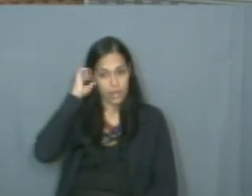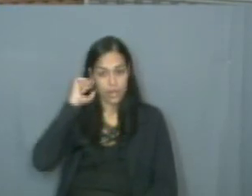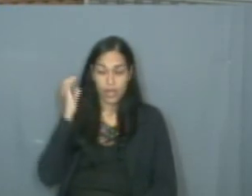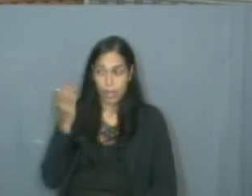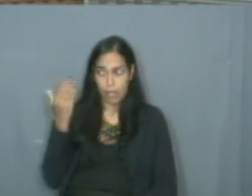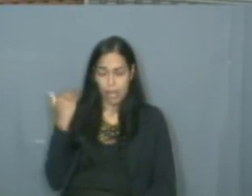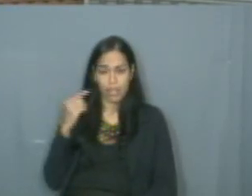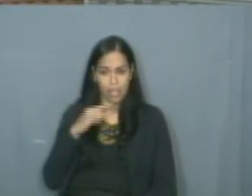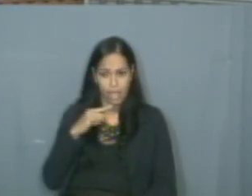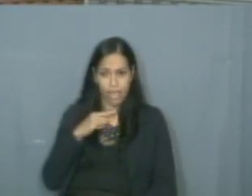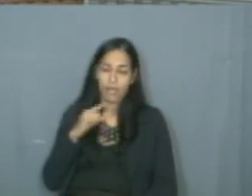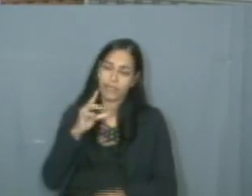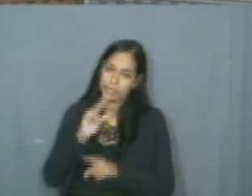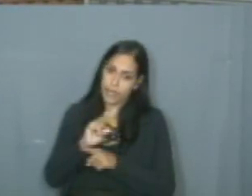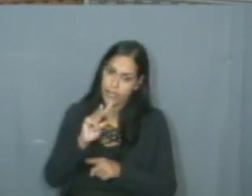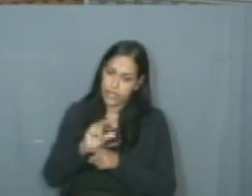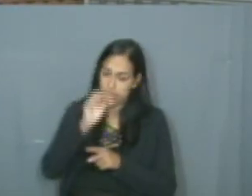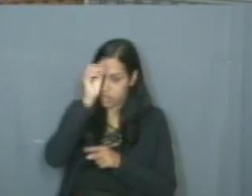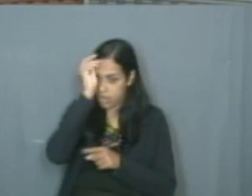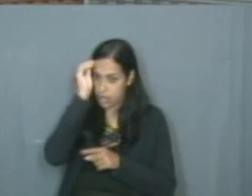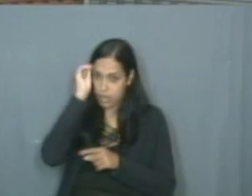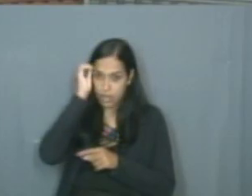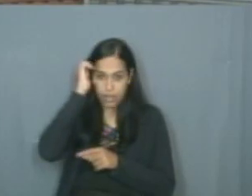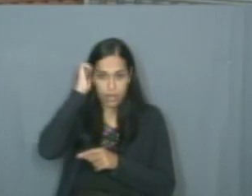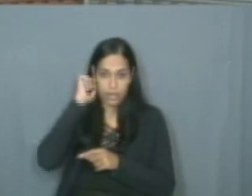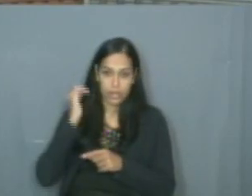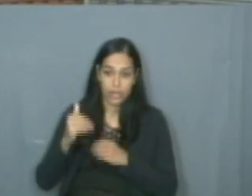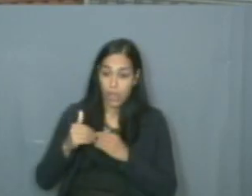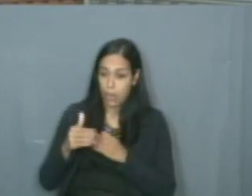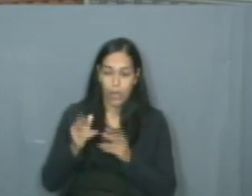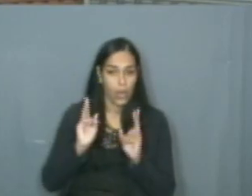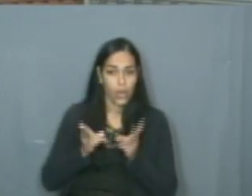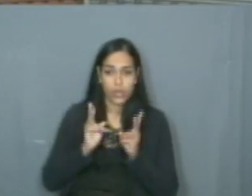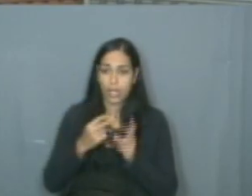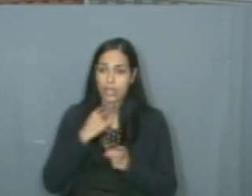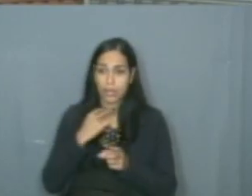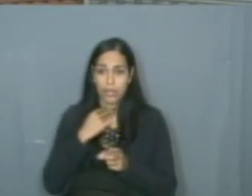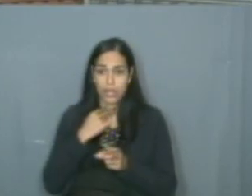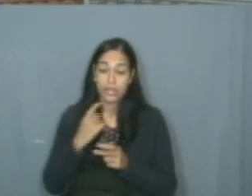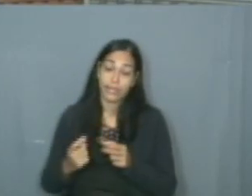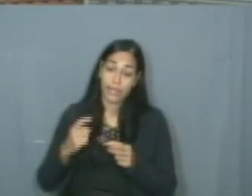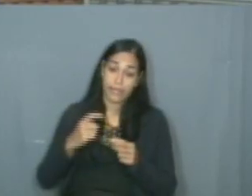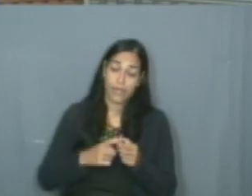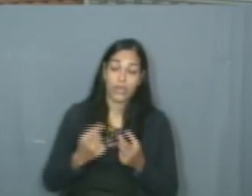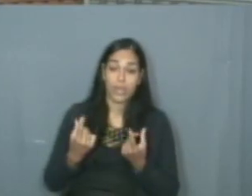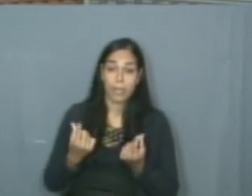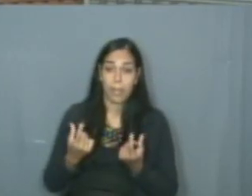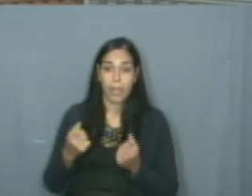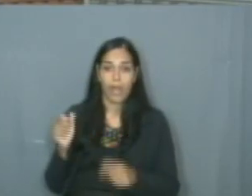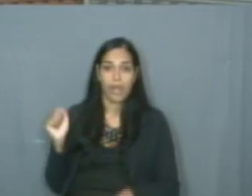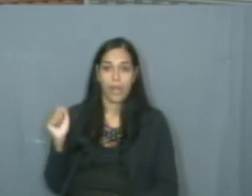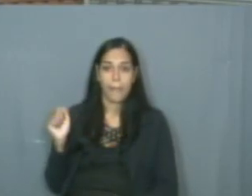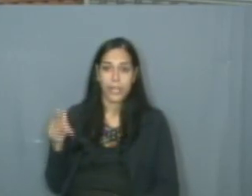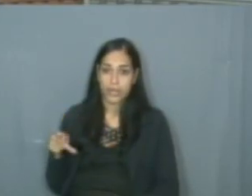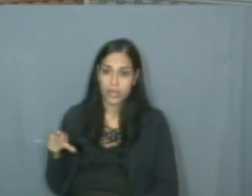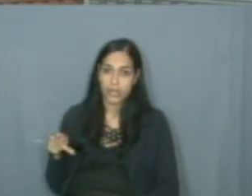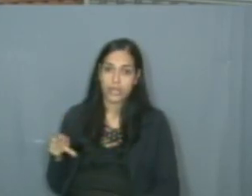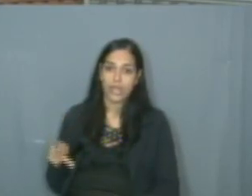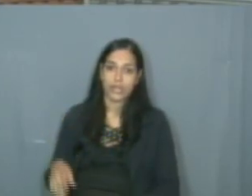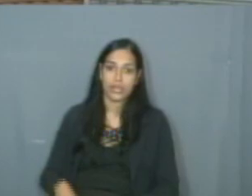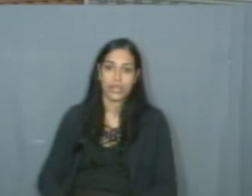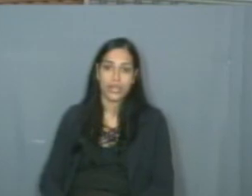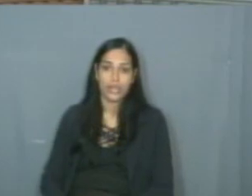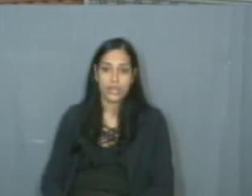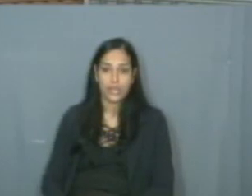bora investigar. Para frente não pode mais ter. E esse dinheiro tem que voltar para o bolso dos aposentados e